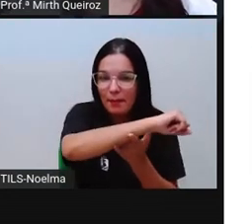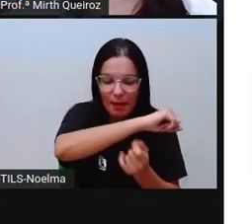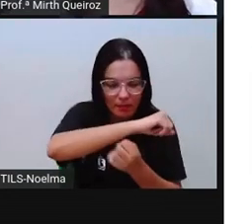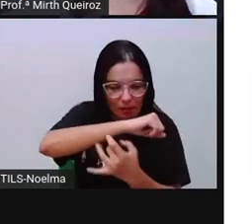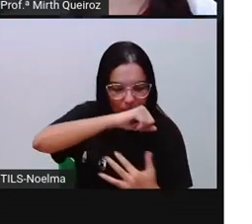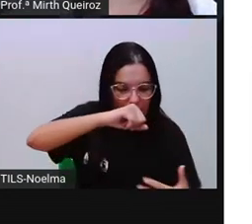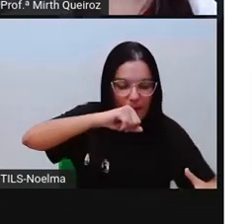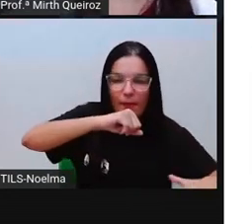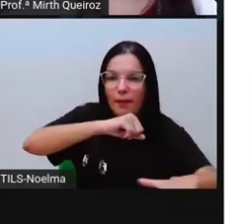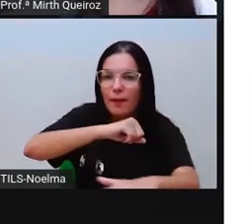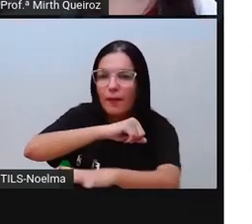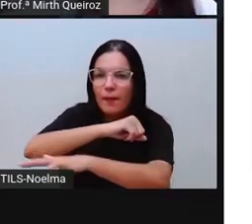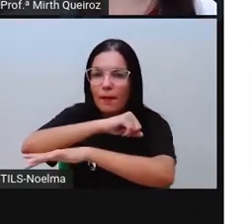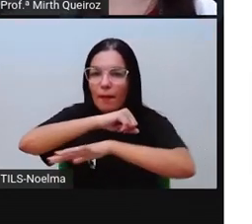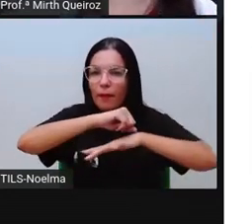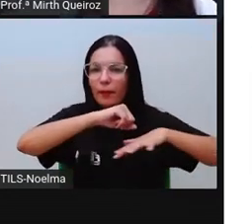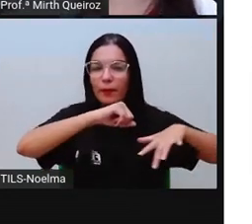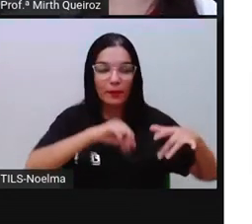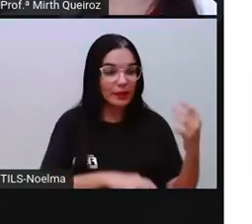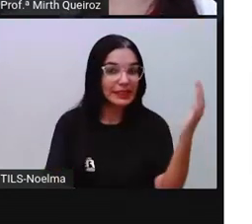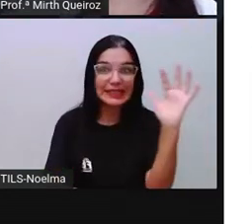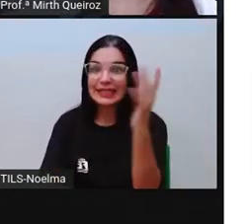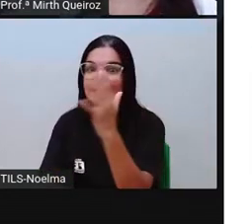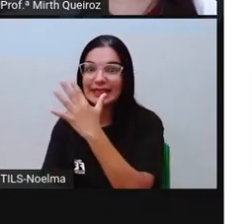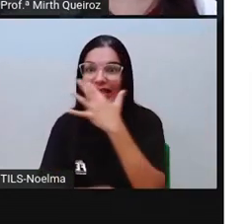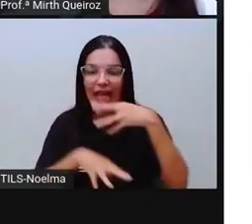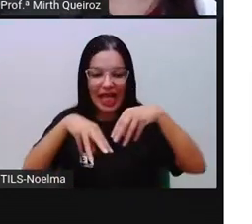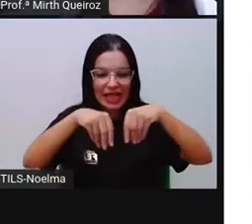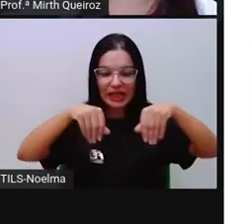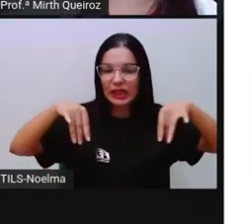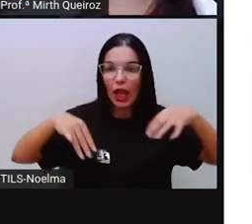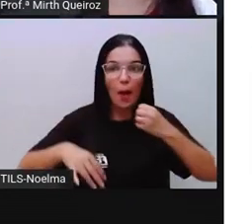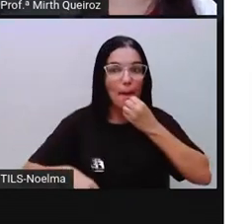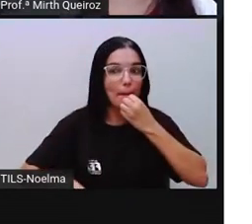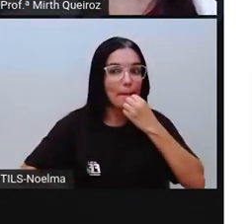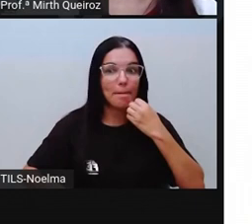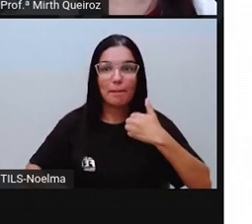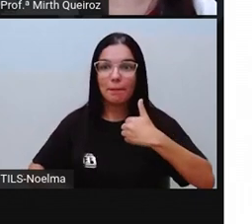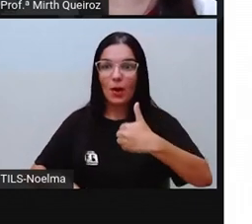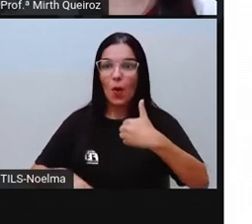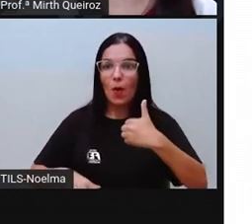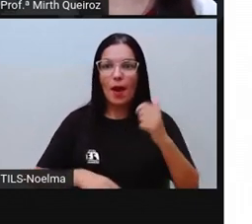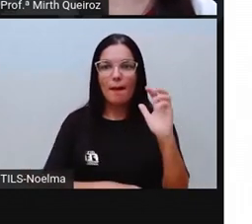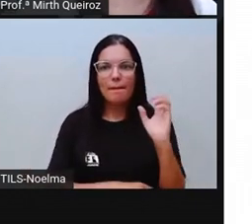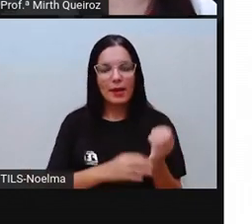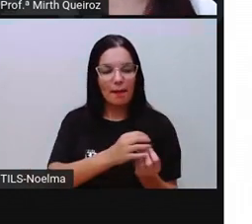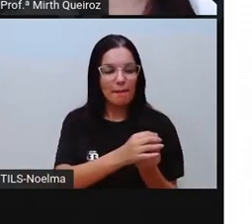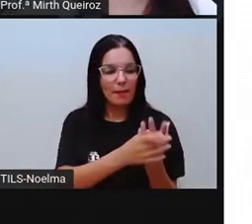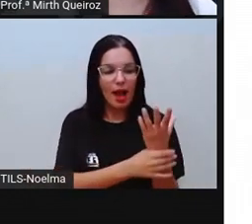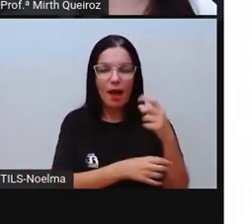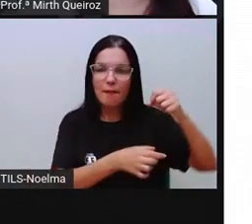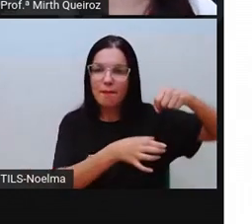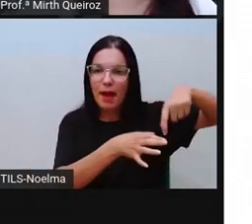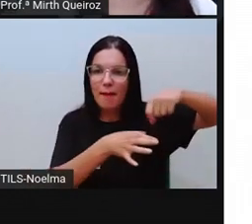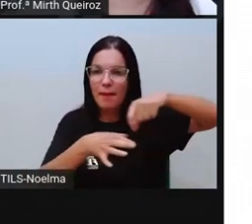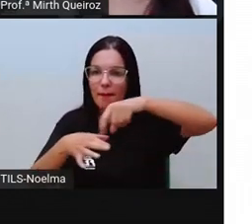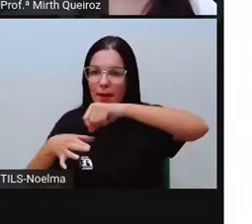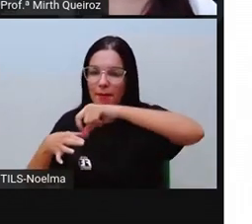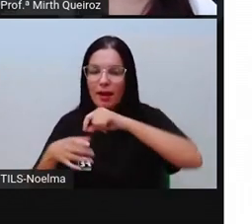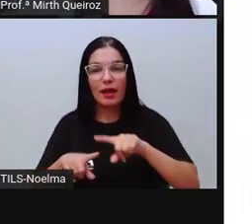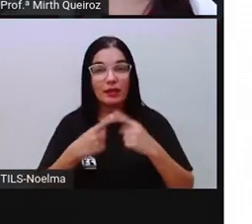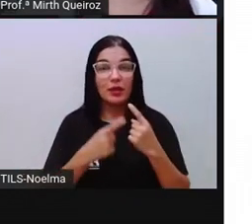nutrientes que vão servir para adubar o solo. Olha que legal, né? que função ecológica importante